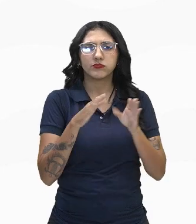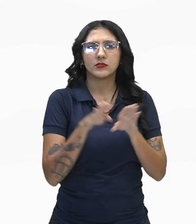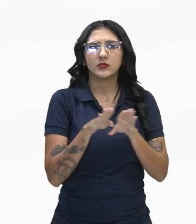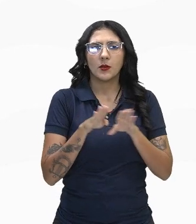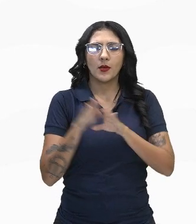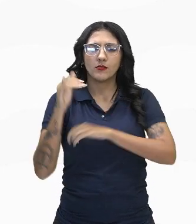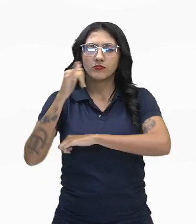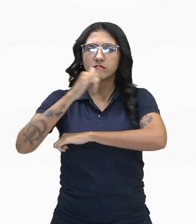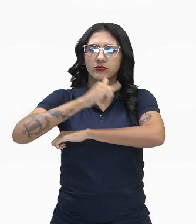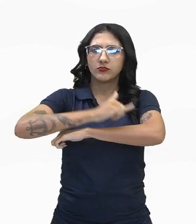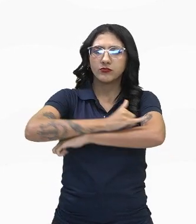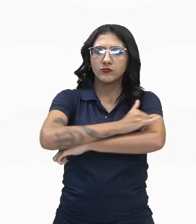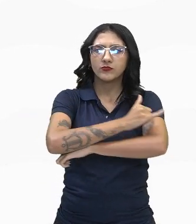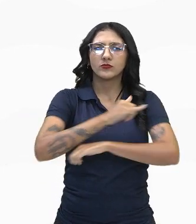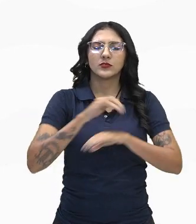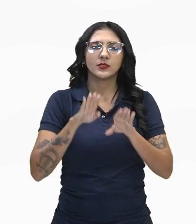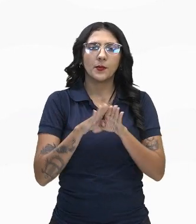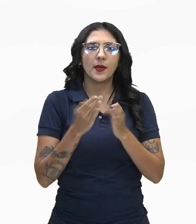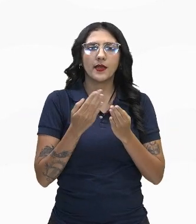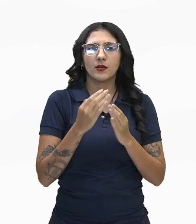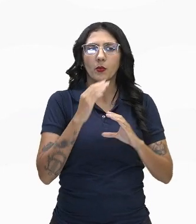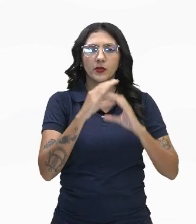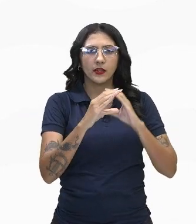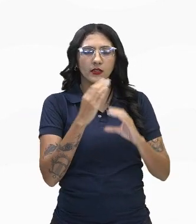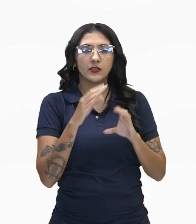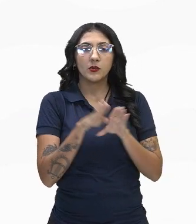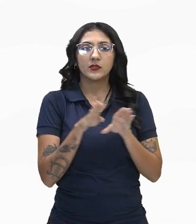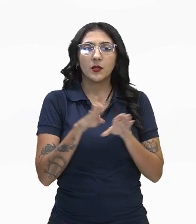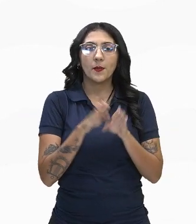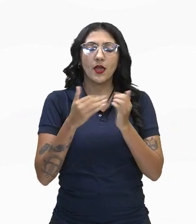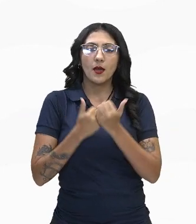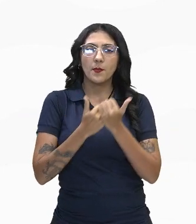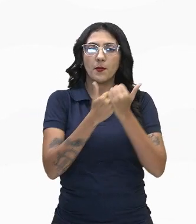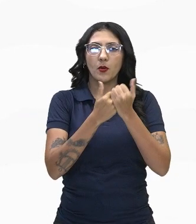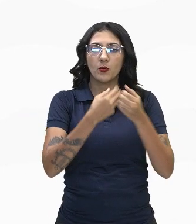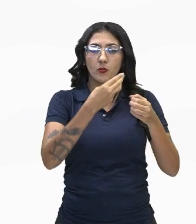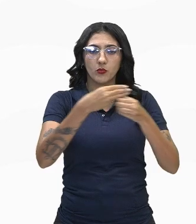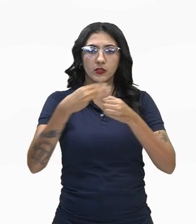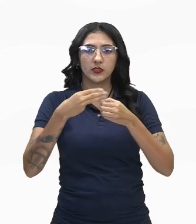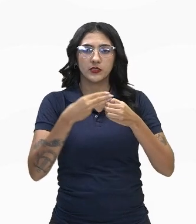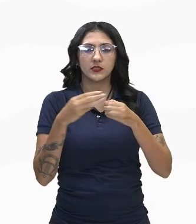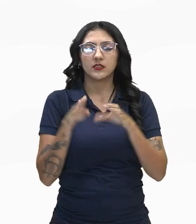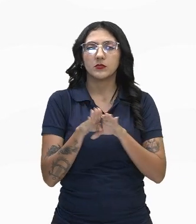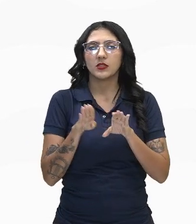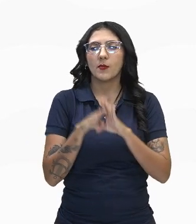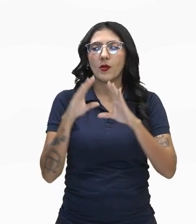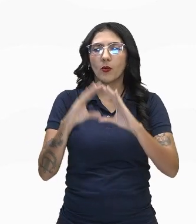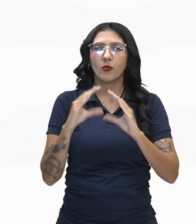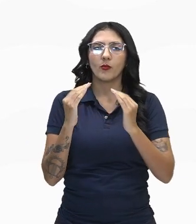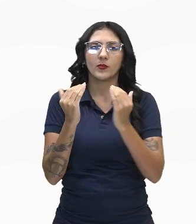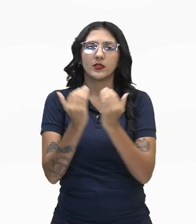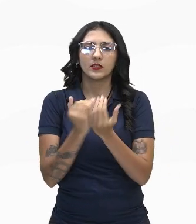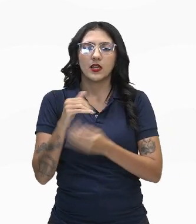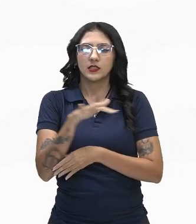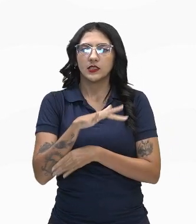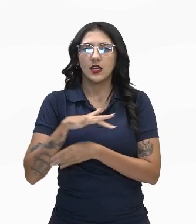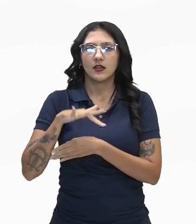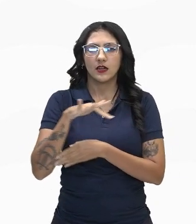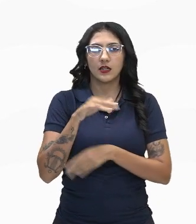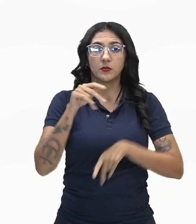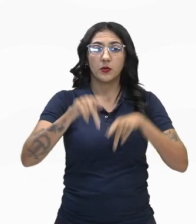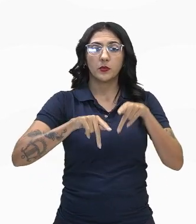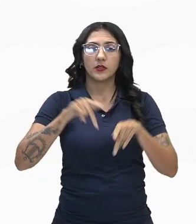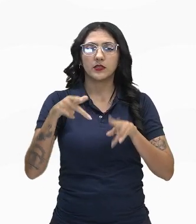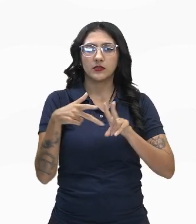pouso, comunicações e apoio aos municípios e comunidades ribeirinhas e indígenas. Então,